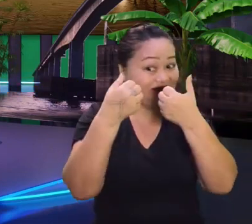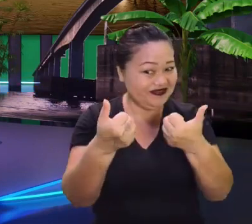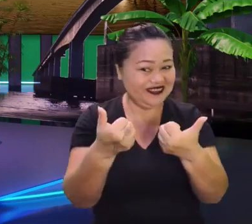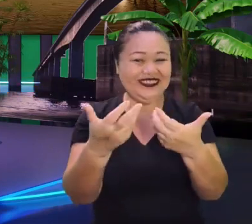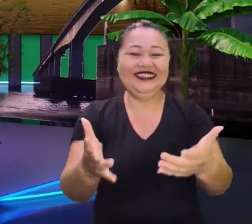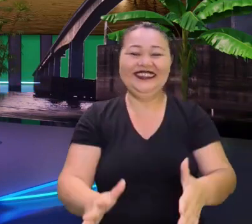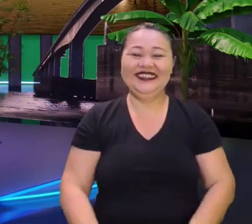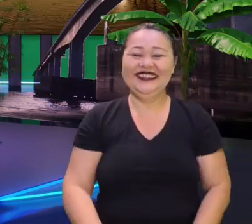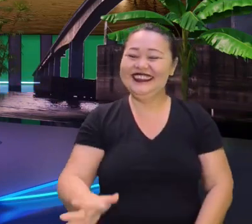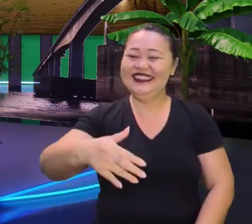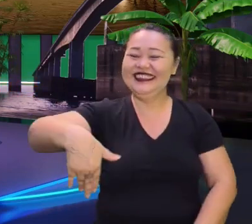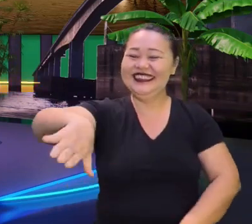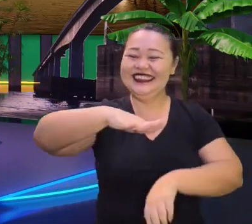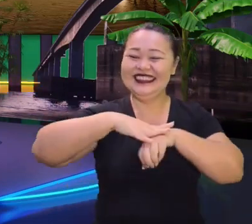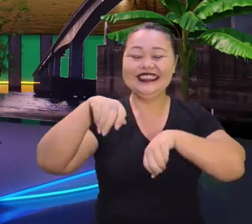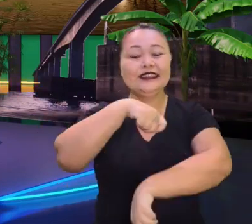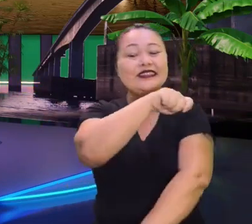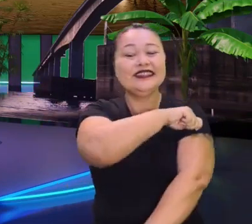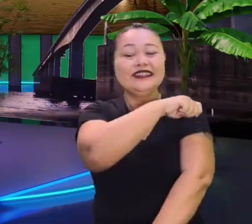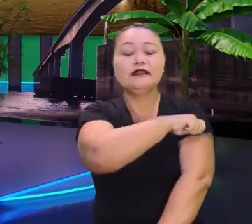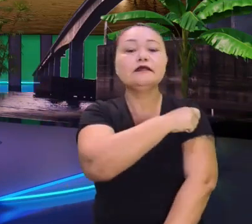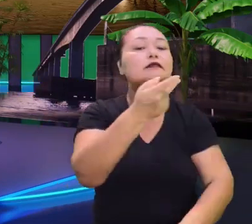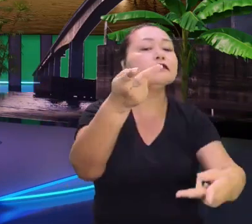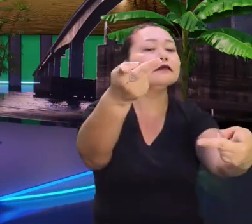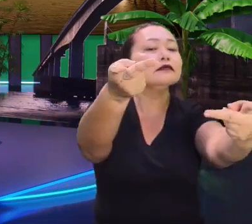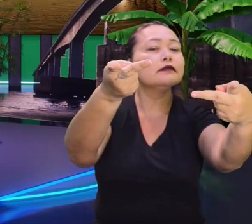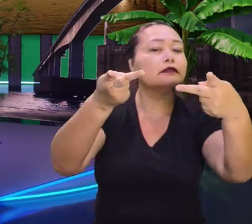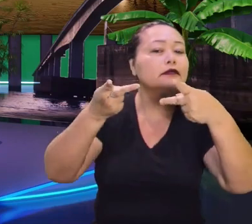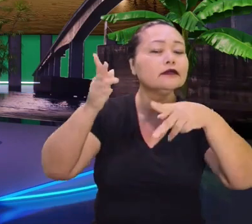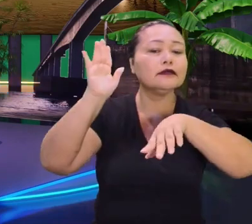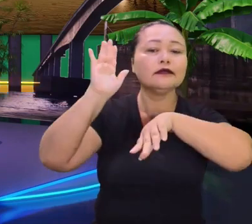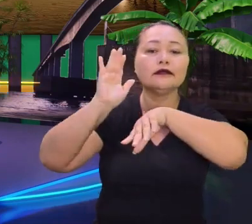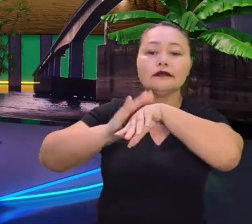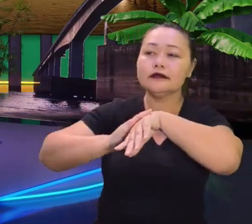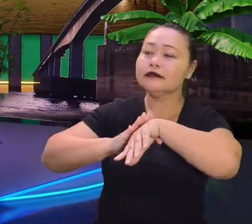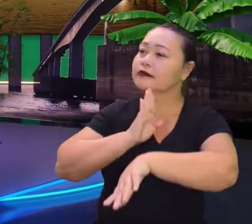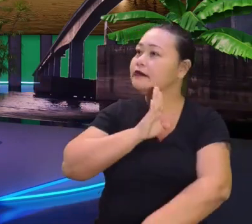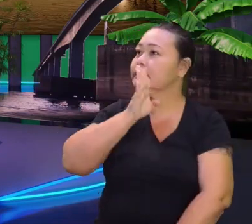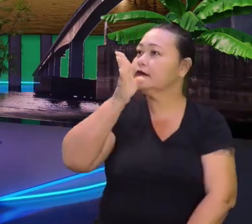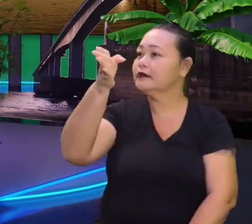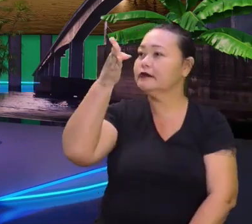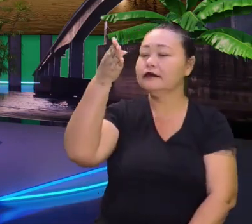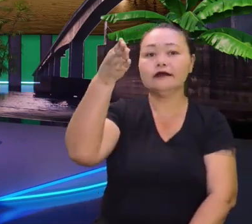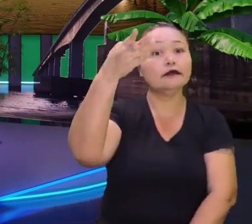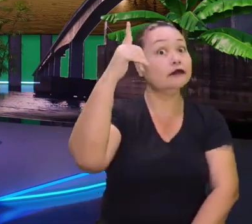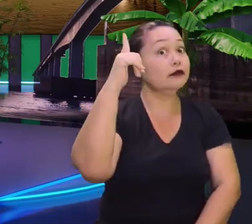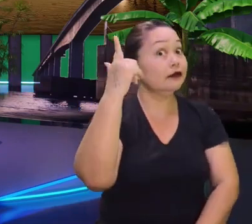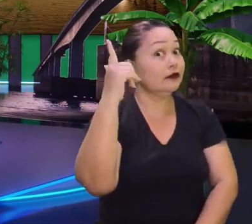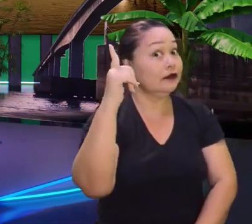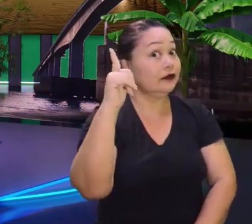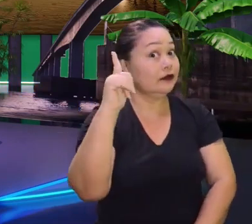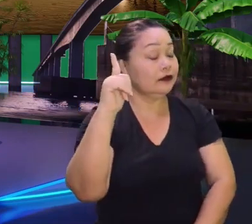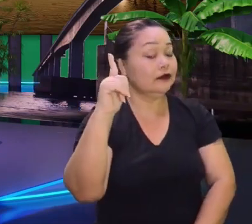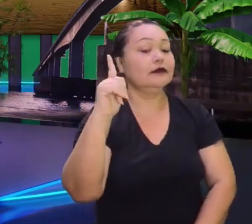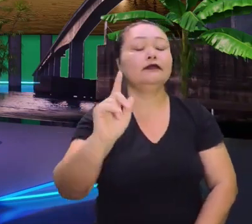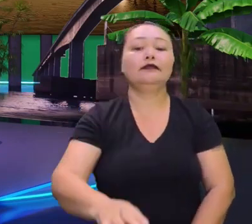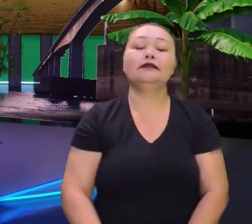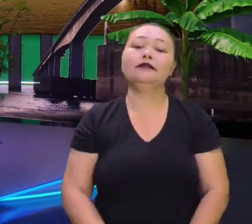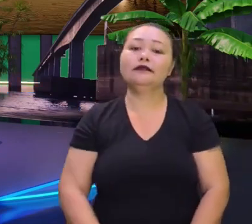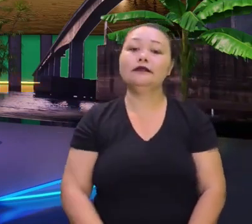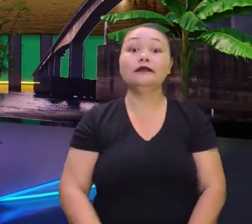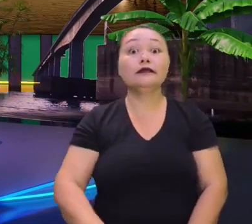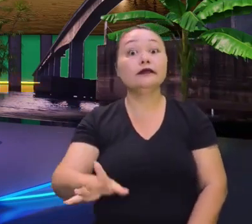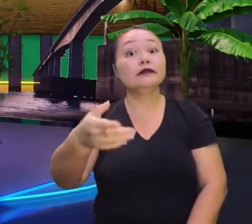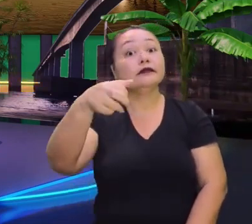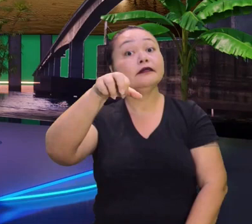Esse Jorge tá demais. Queridos alunos, convidamos vocês para mais uma viagem geográfica, Rogério.